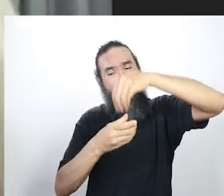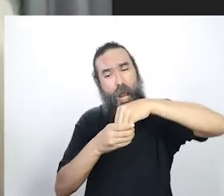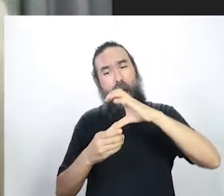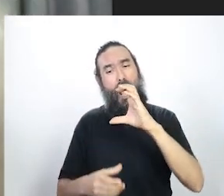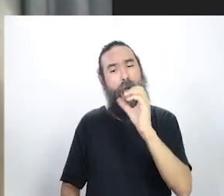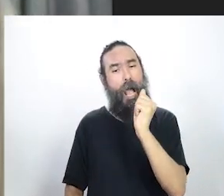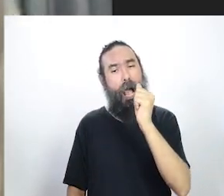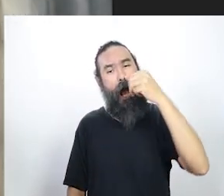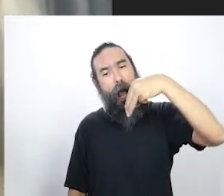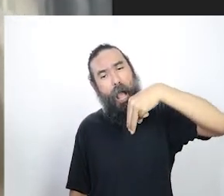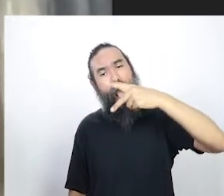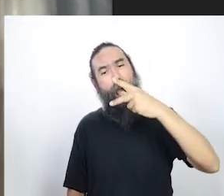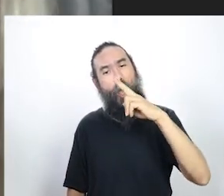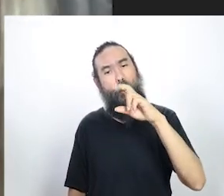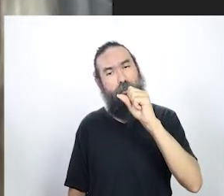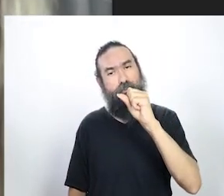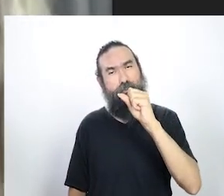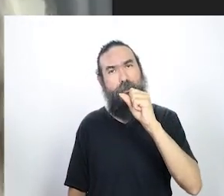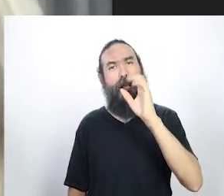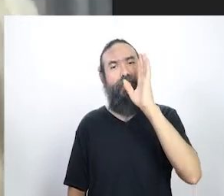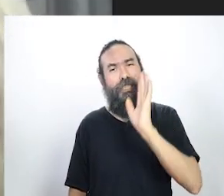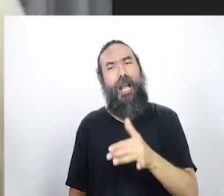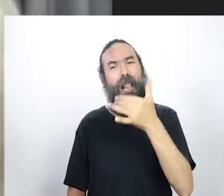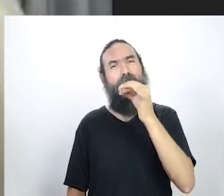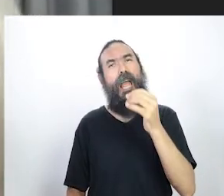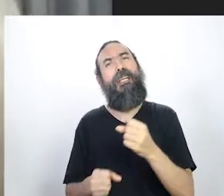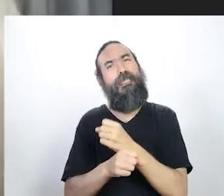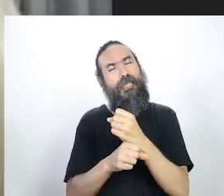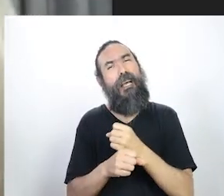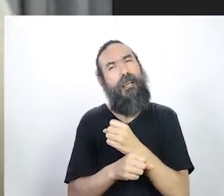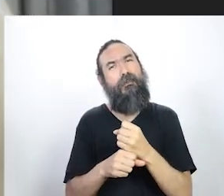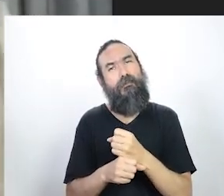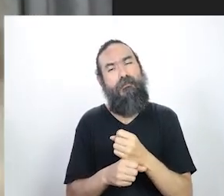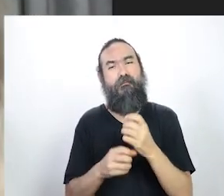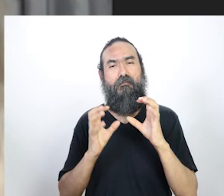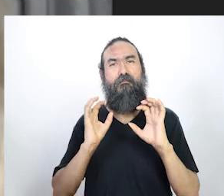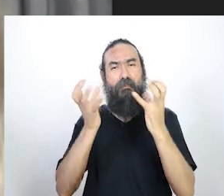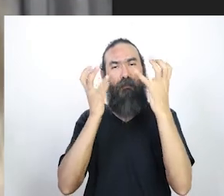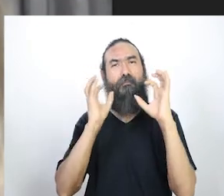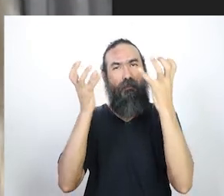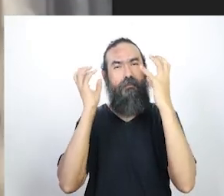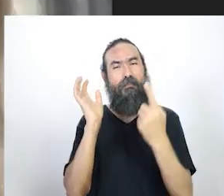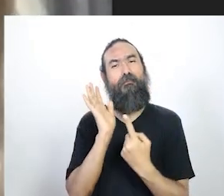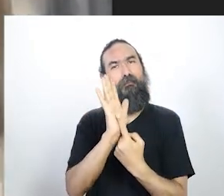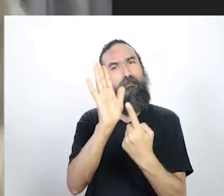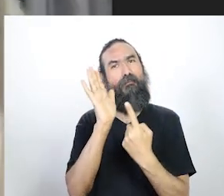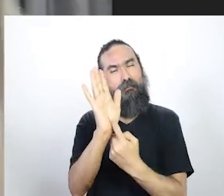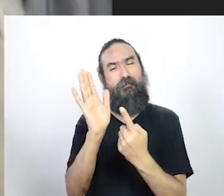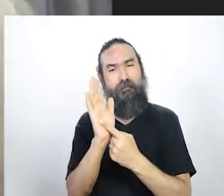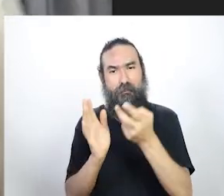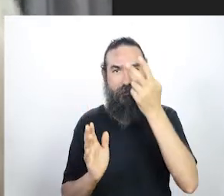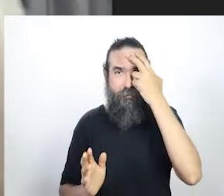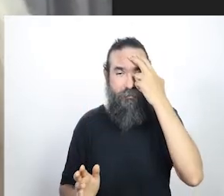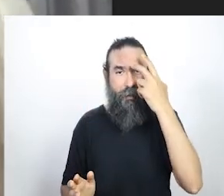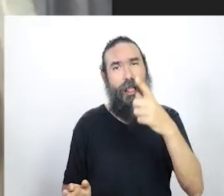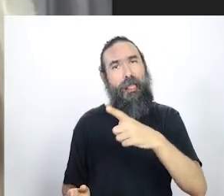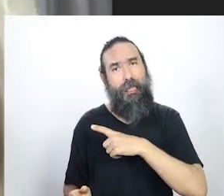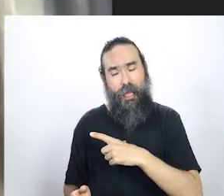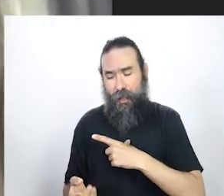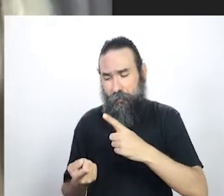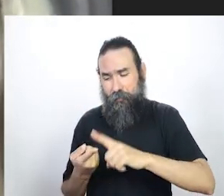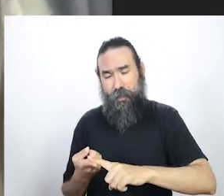mundo conhece, fez 10 anos ano passado, o Centro Cultural UFG, que temos